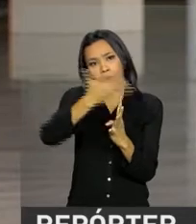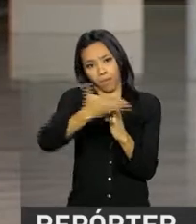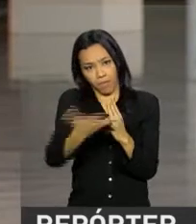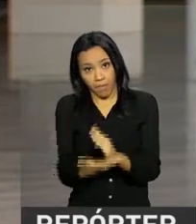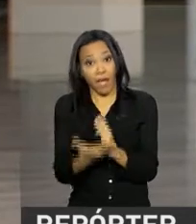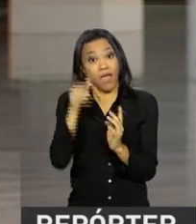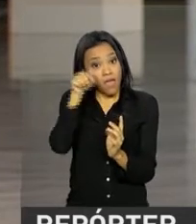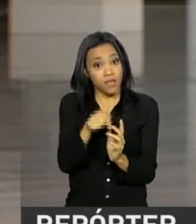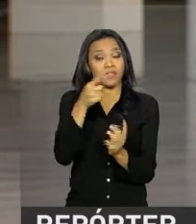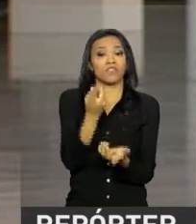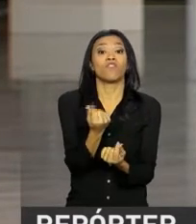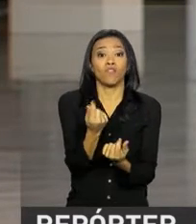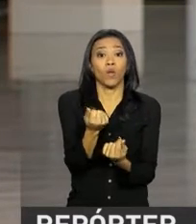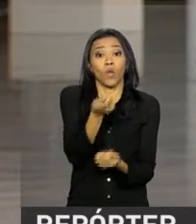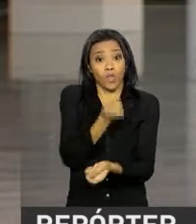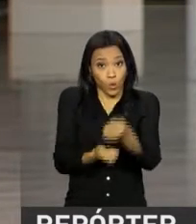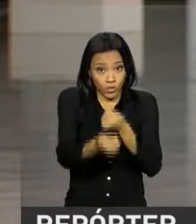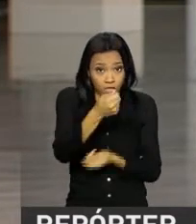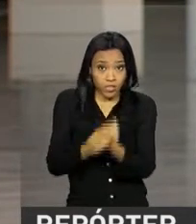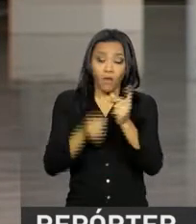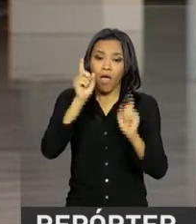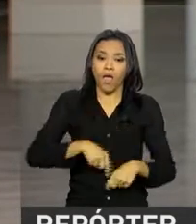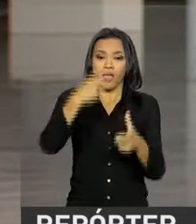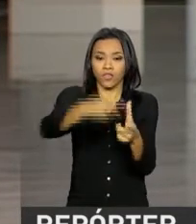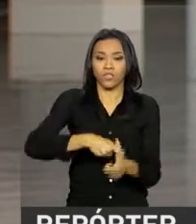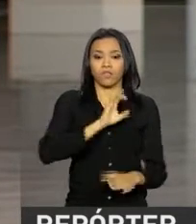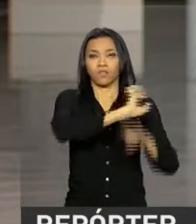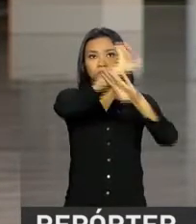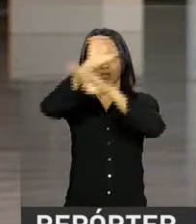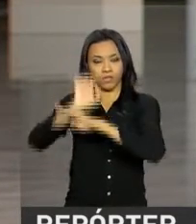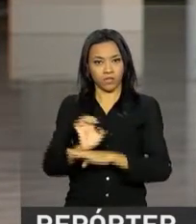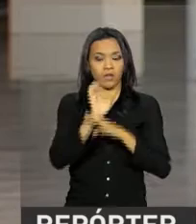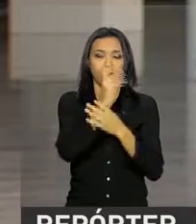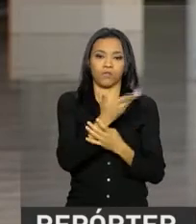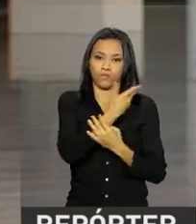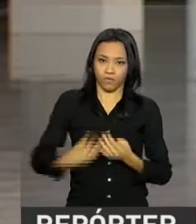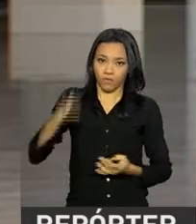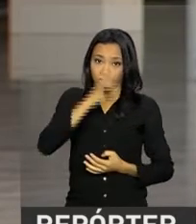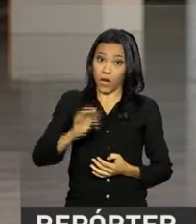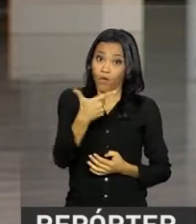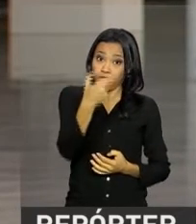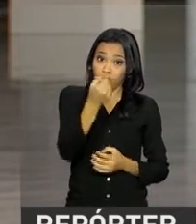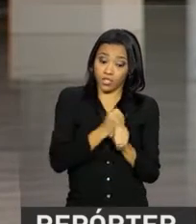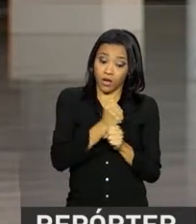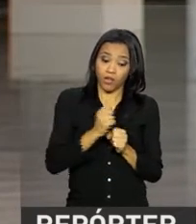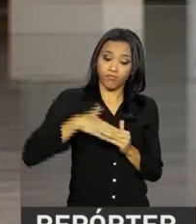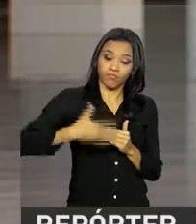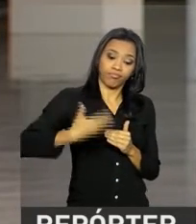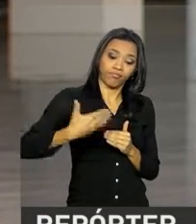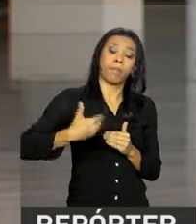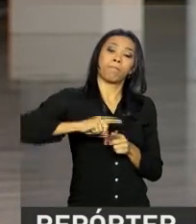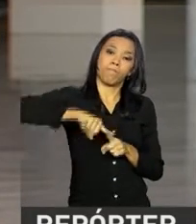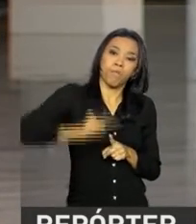de renegociação inclui também o alongamento da dívida dos estados com a união por mais 20 anos e ainda o alongamento por mais